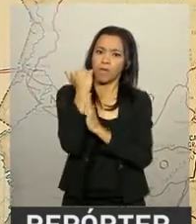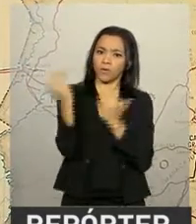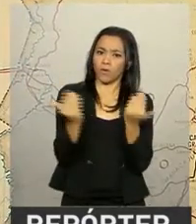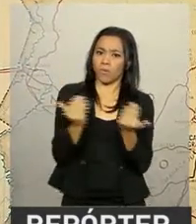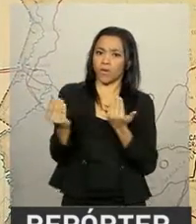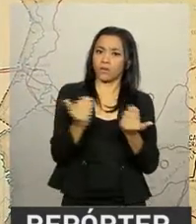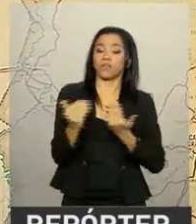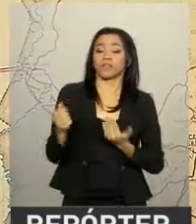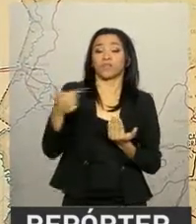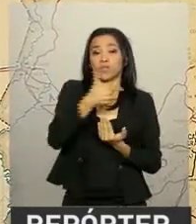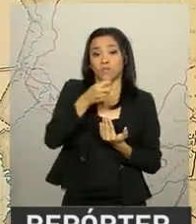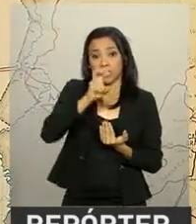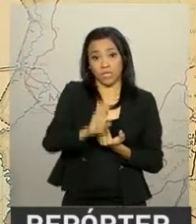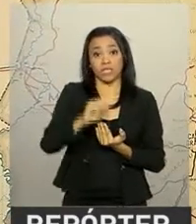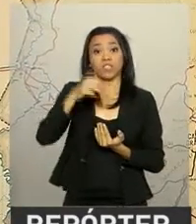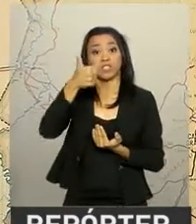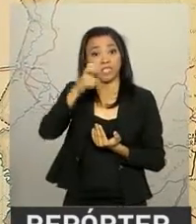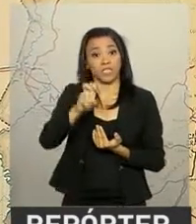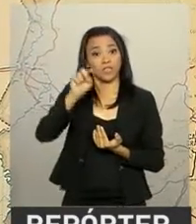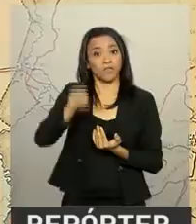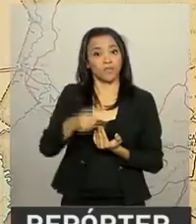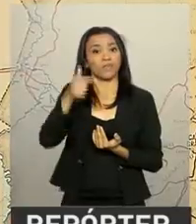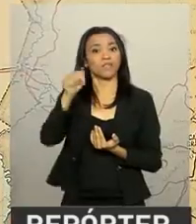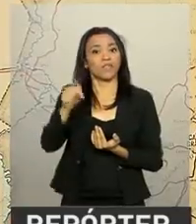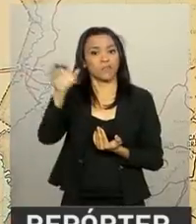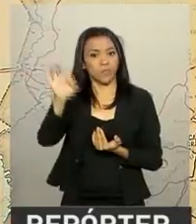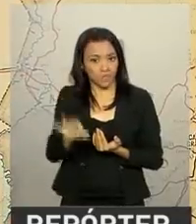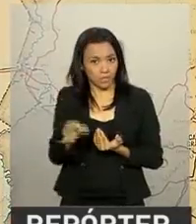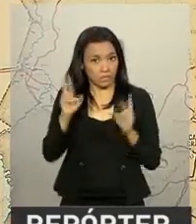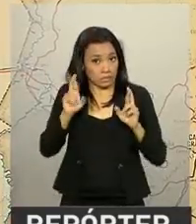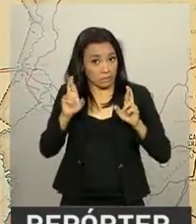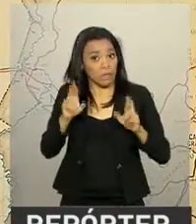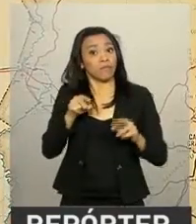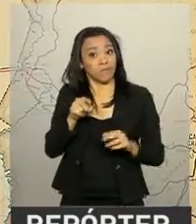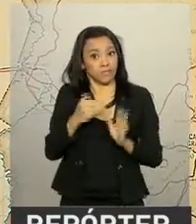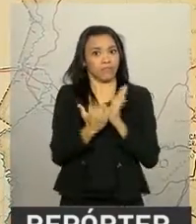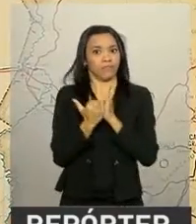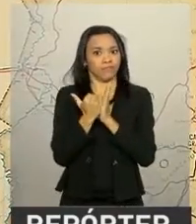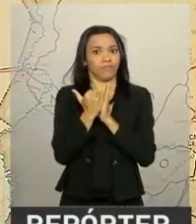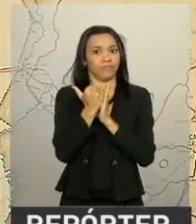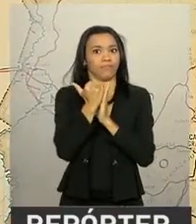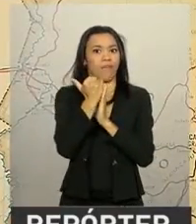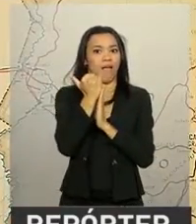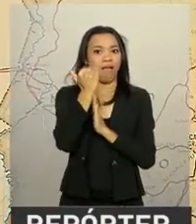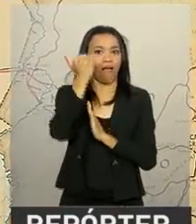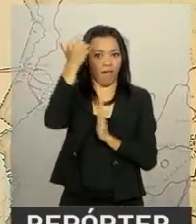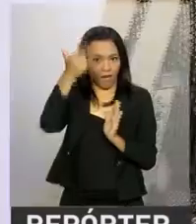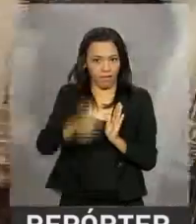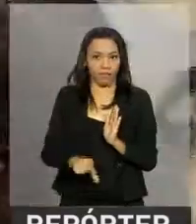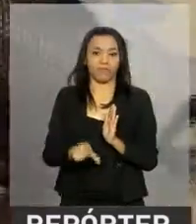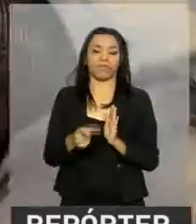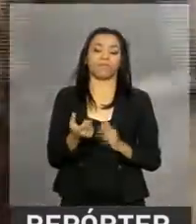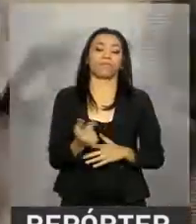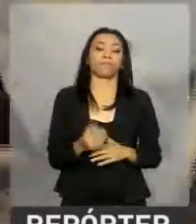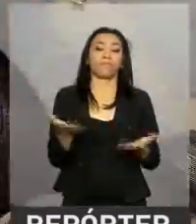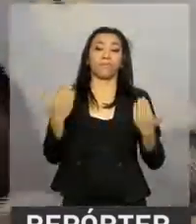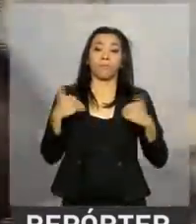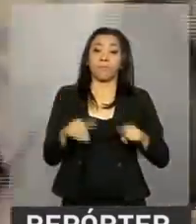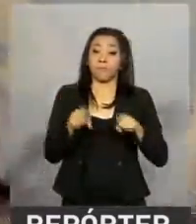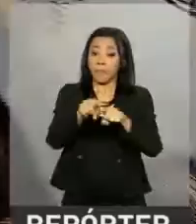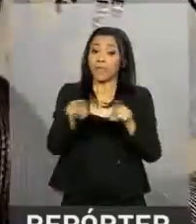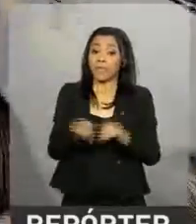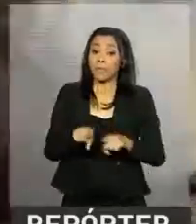15,7 por cento e esperamos que isso continue a crescer e gerar negócios para o brasil investimentos